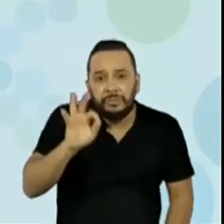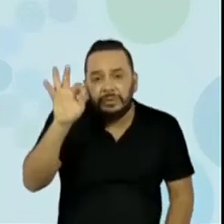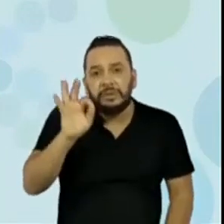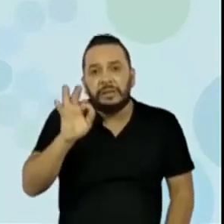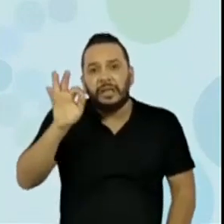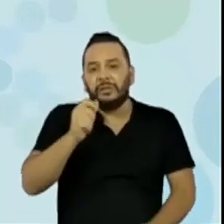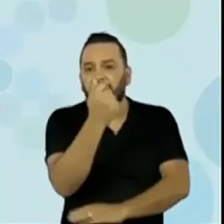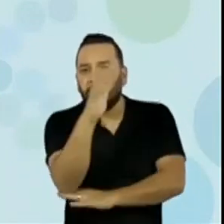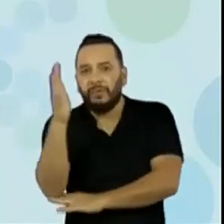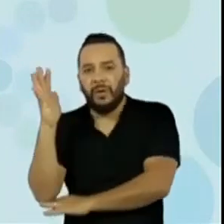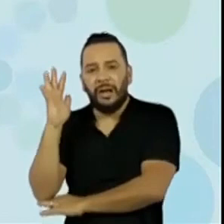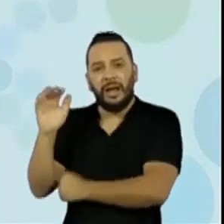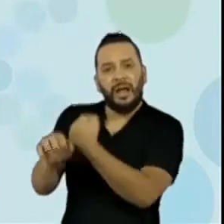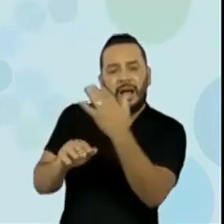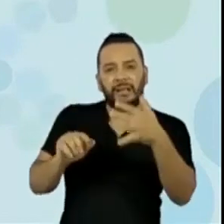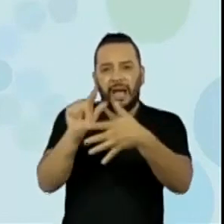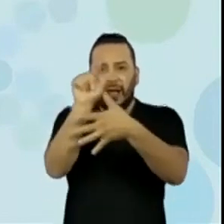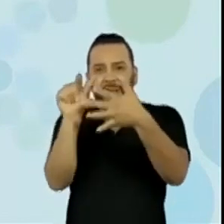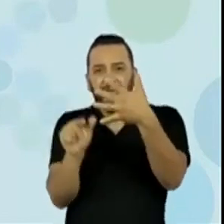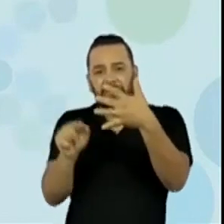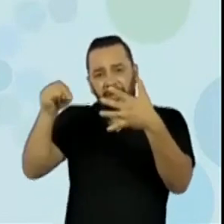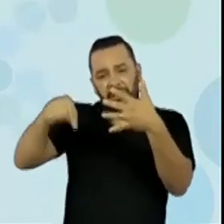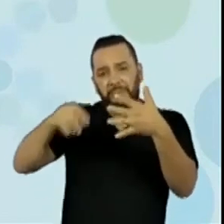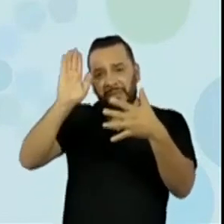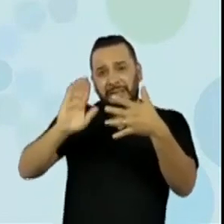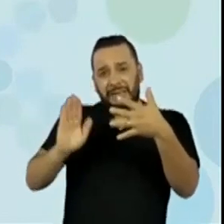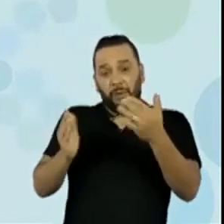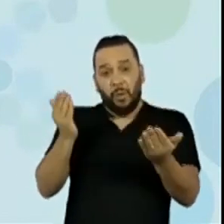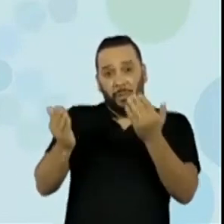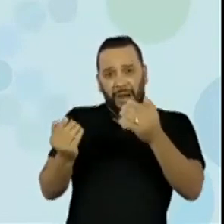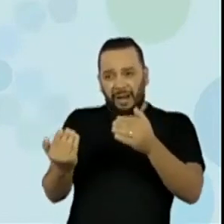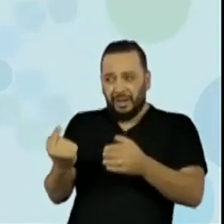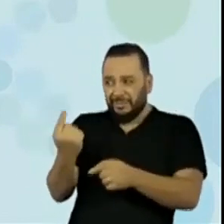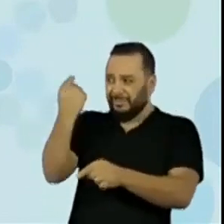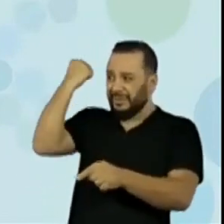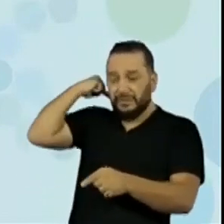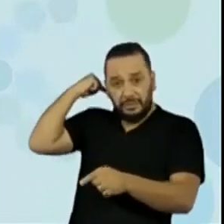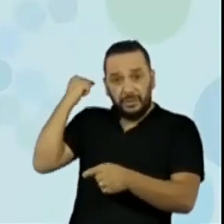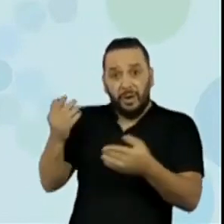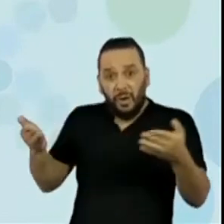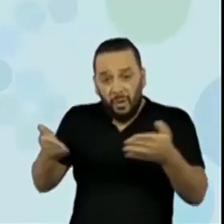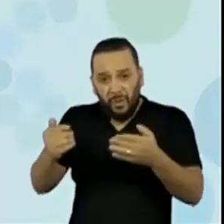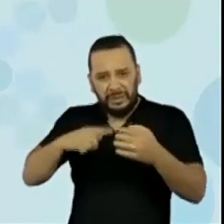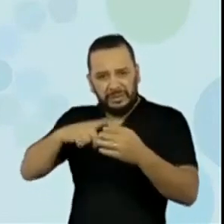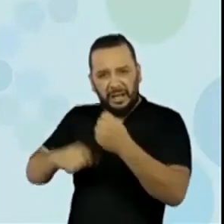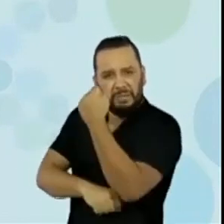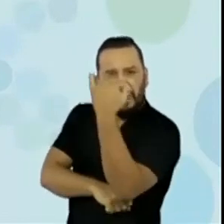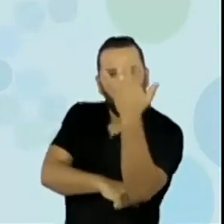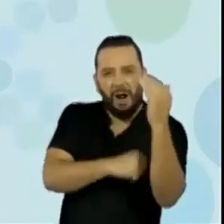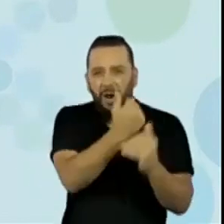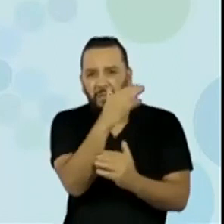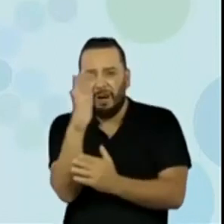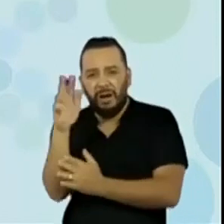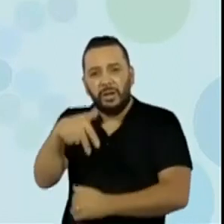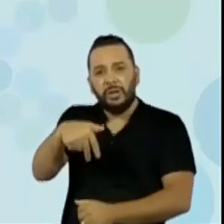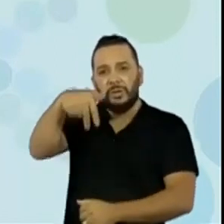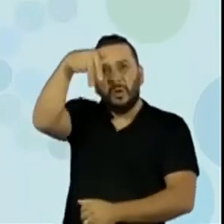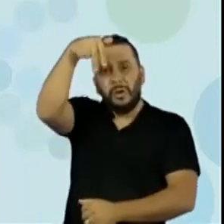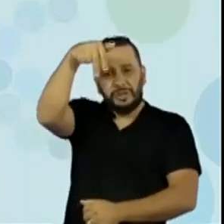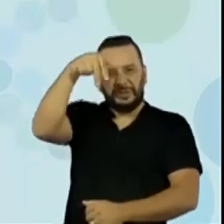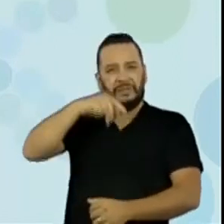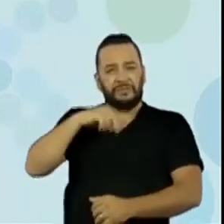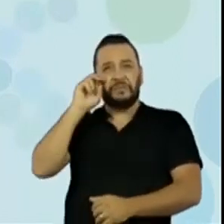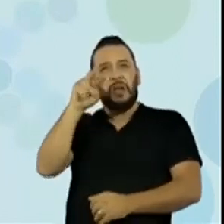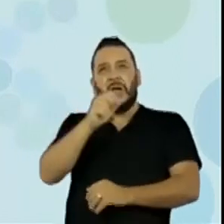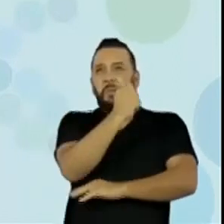de floresta atlântica que existia no Brasil colonial. A existência de matas ainda extensas na região norte não significa